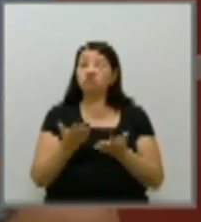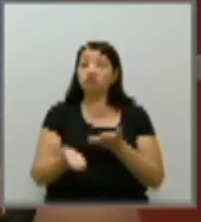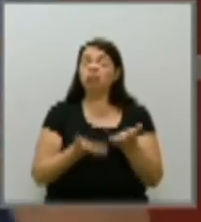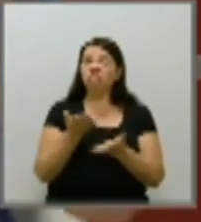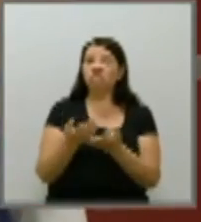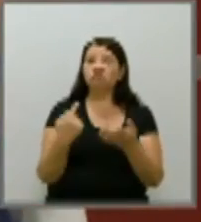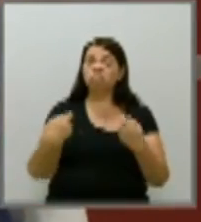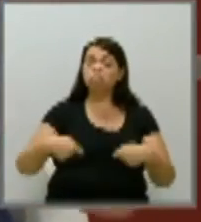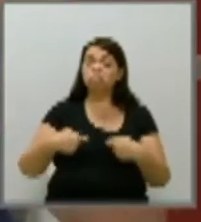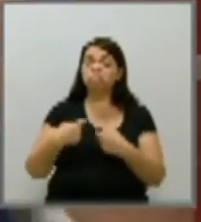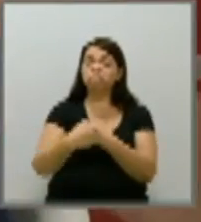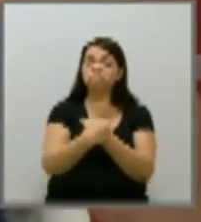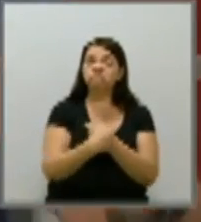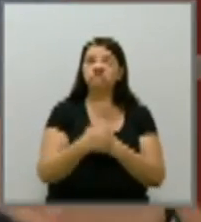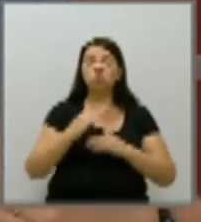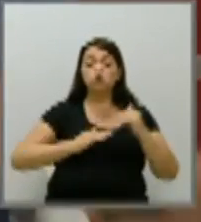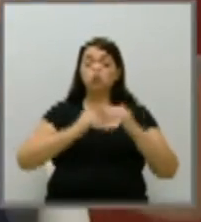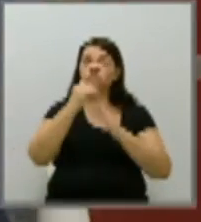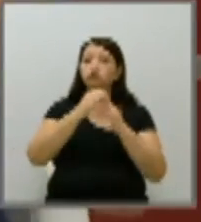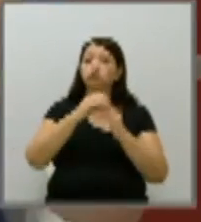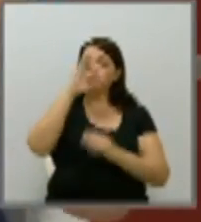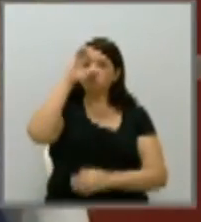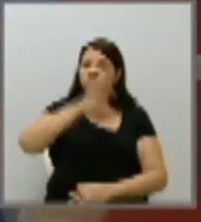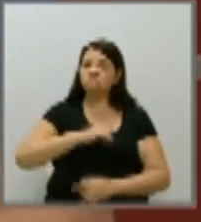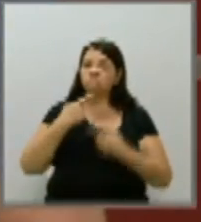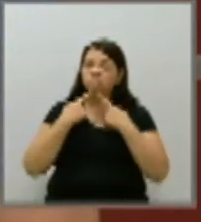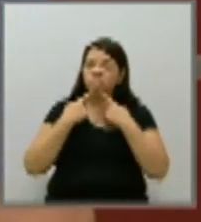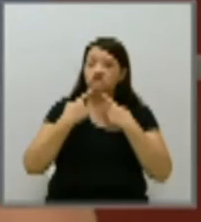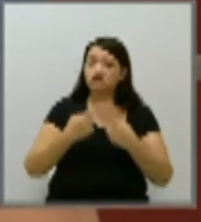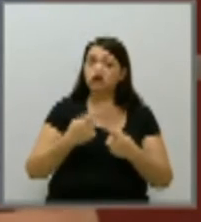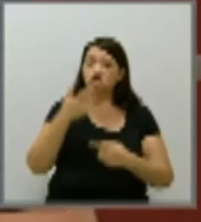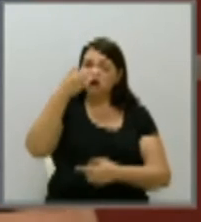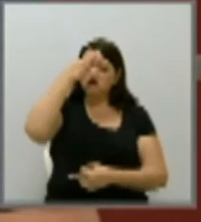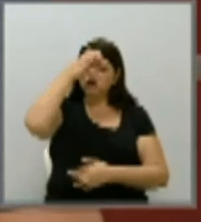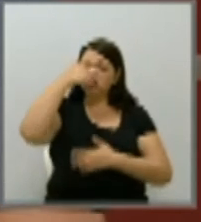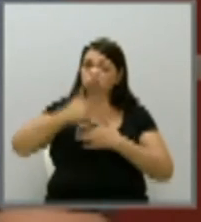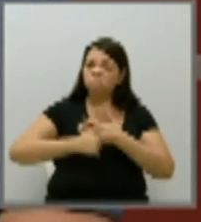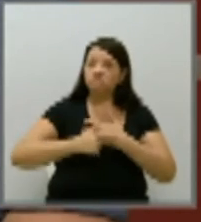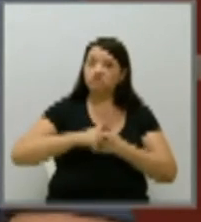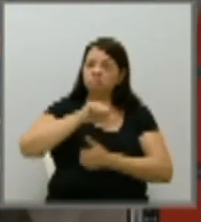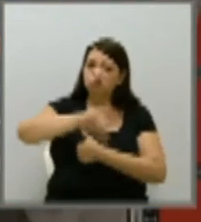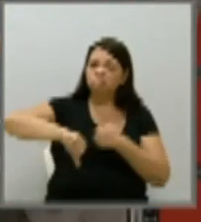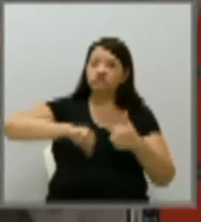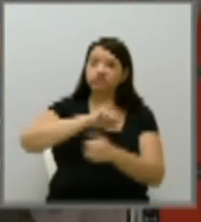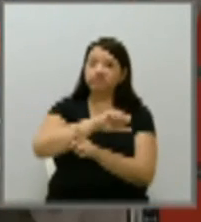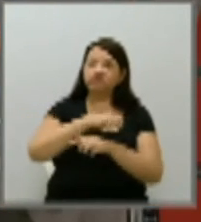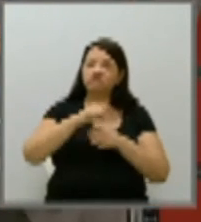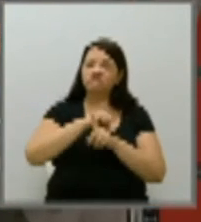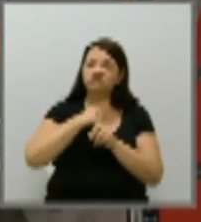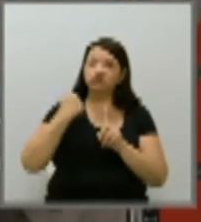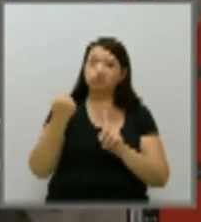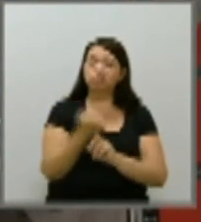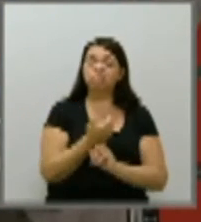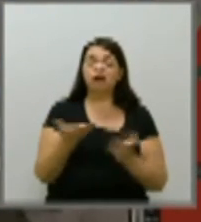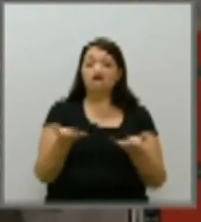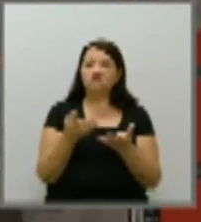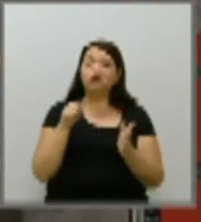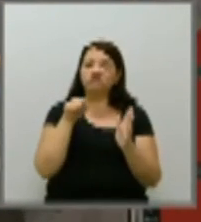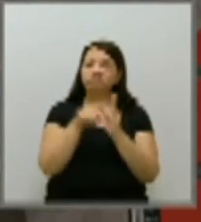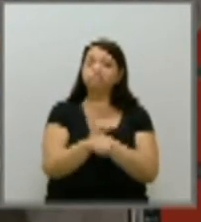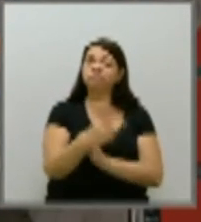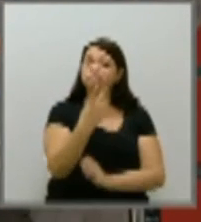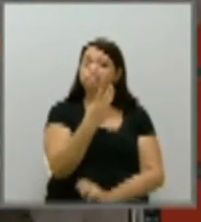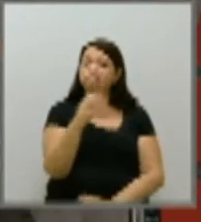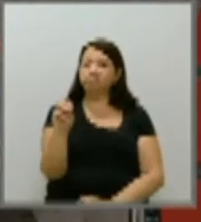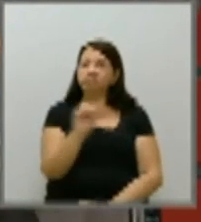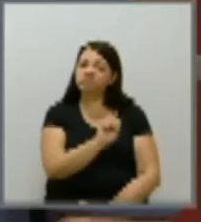partir disso a gente construa cidadãos críticos e conscientes do seu papel transformador na sociedade. Candidato, o senhor agora tem 30 segundos para perguntar ao candidato